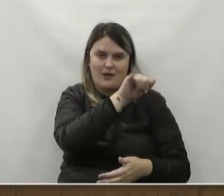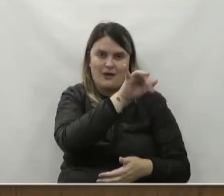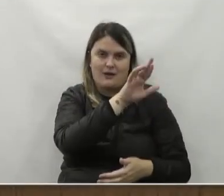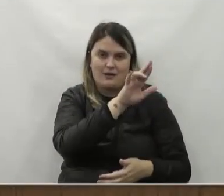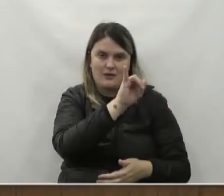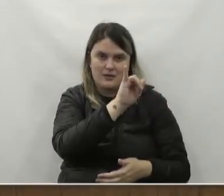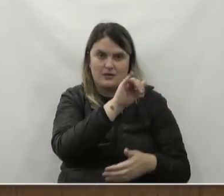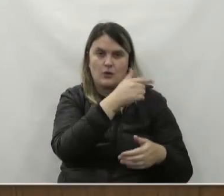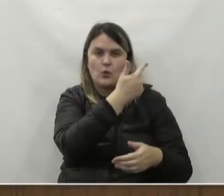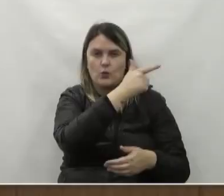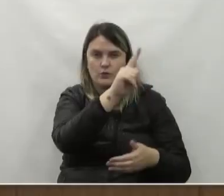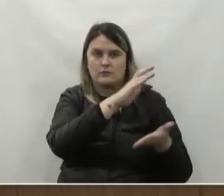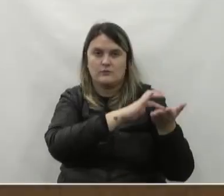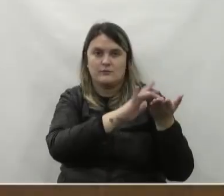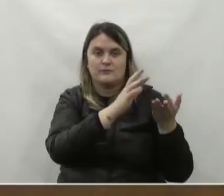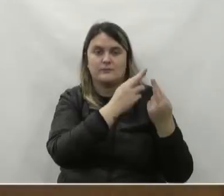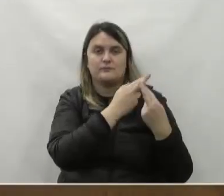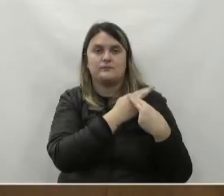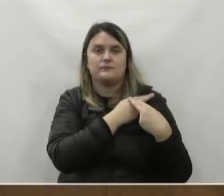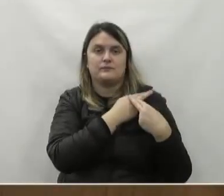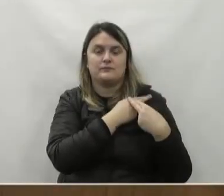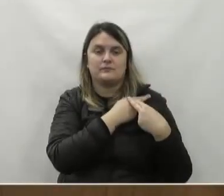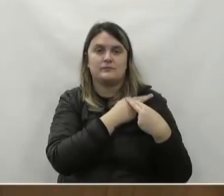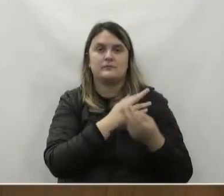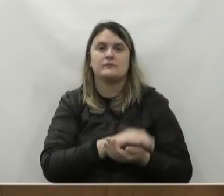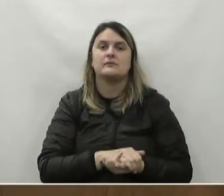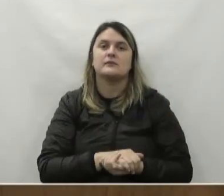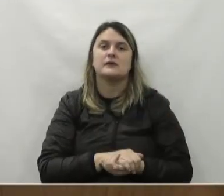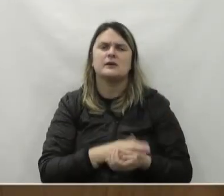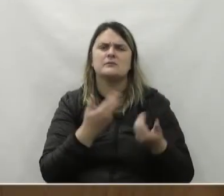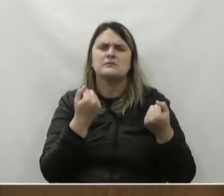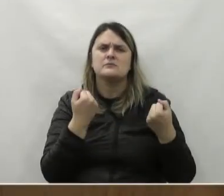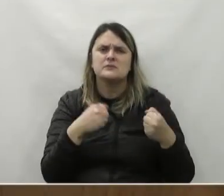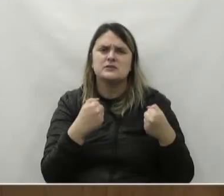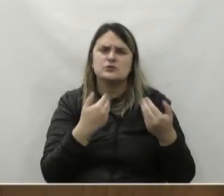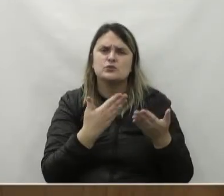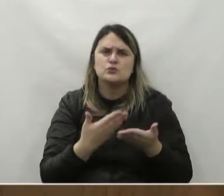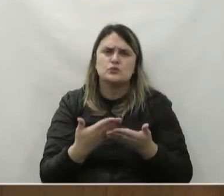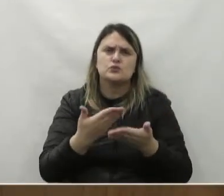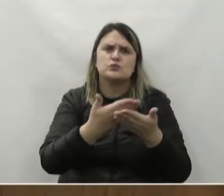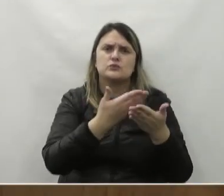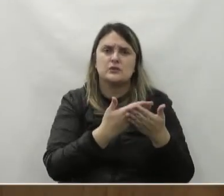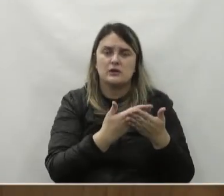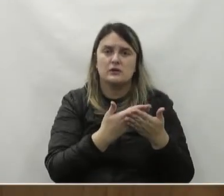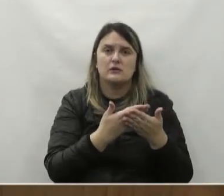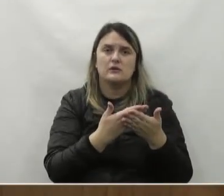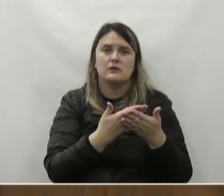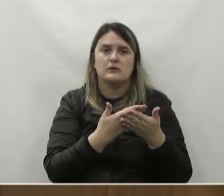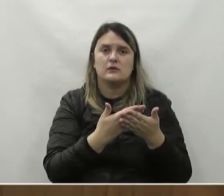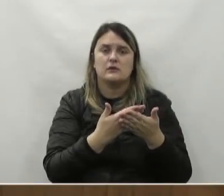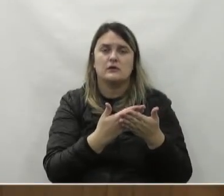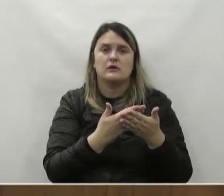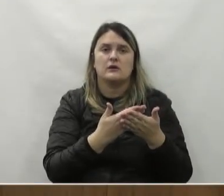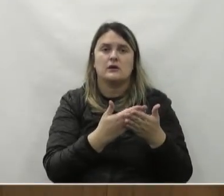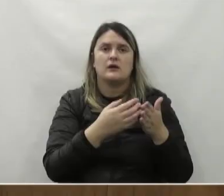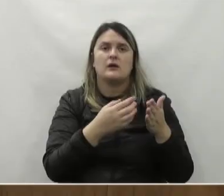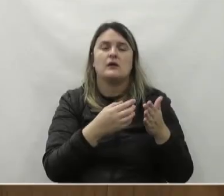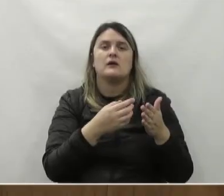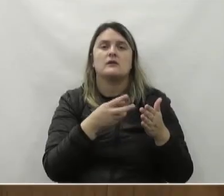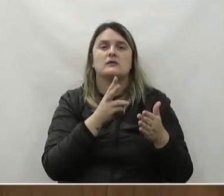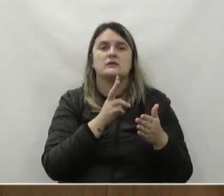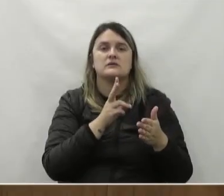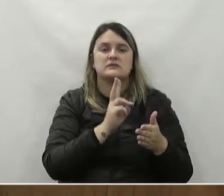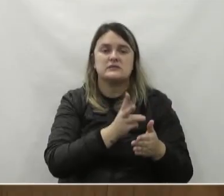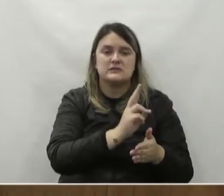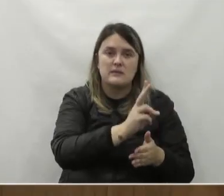demais secretarias responsáveis, para que realize estudos a fim de realizar a regular manutenção das